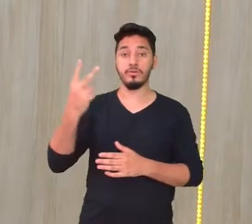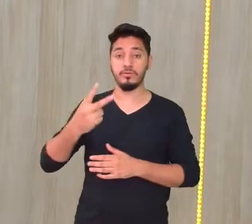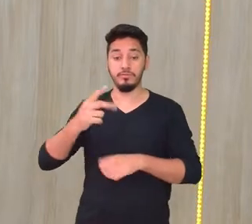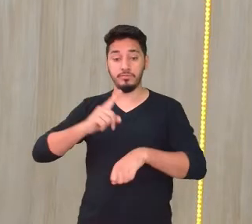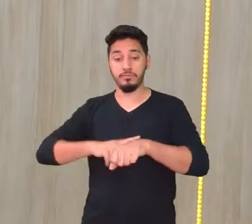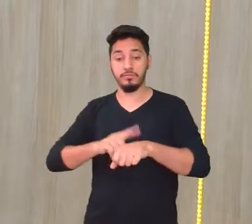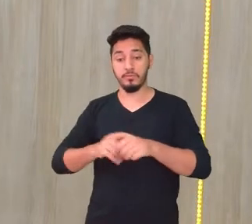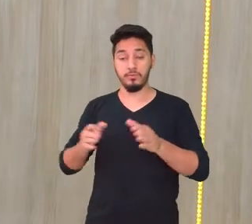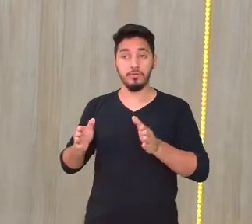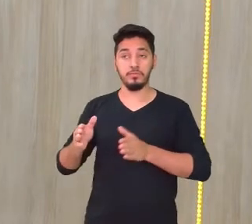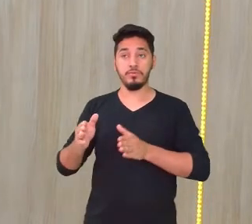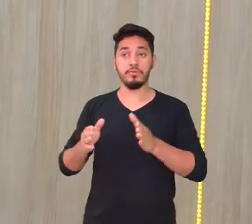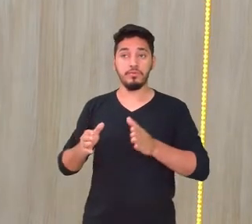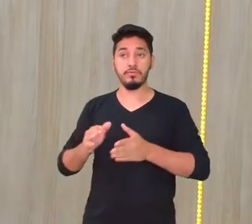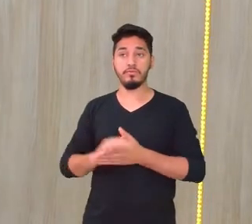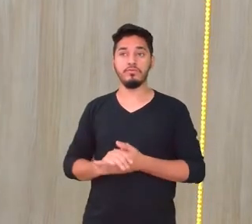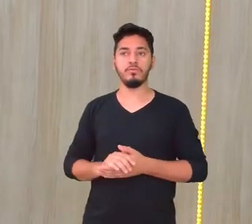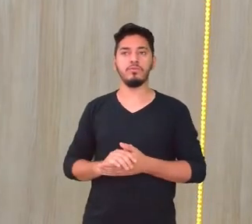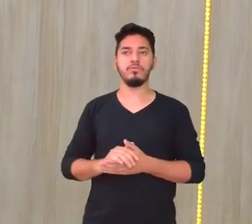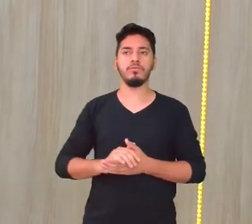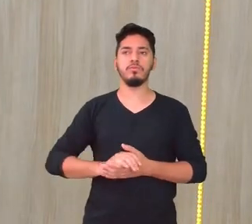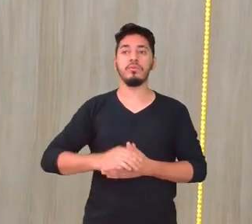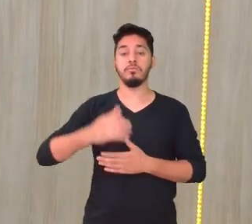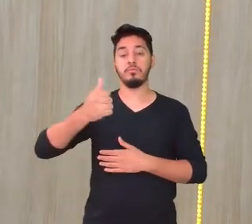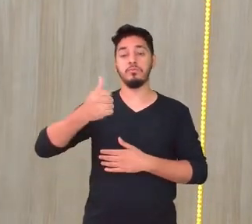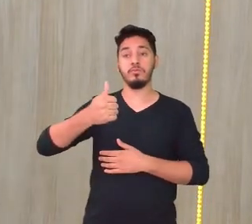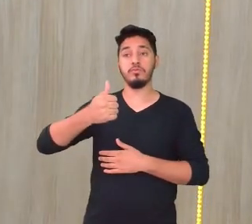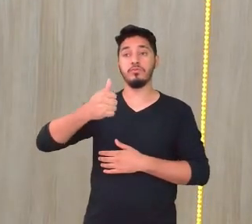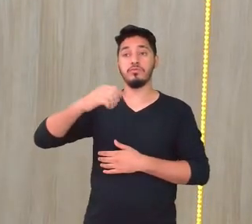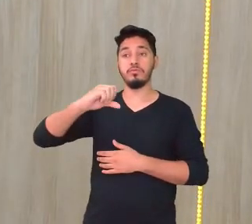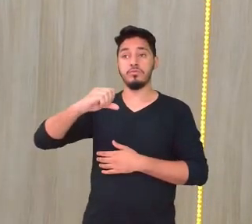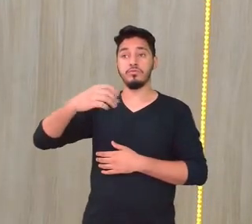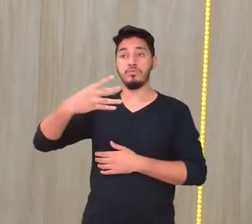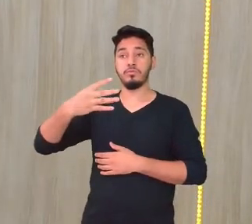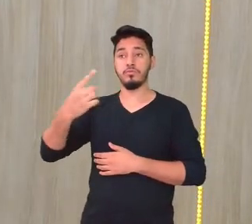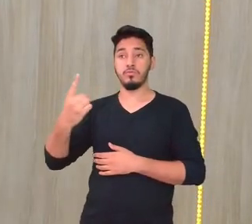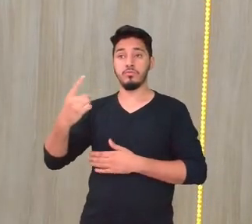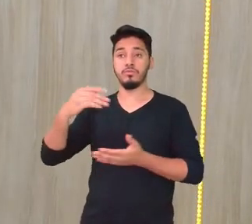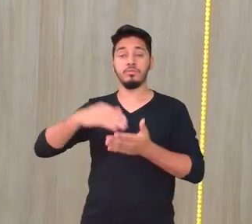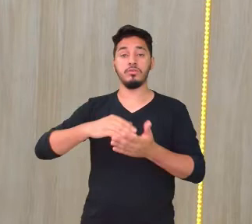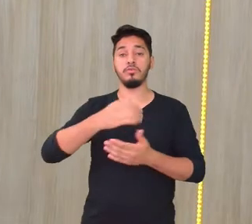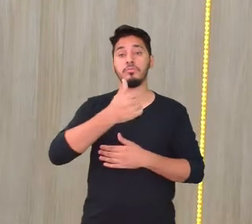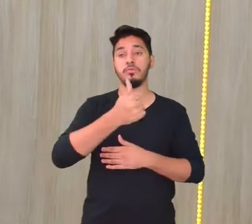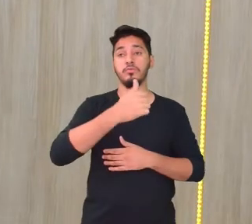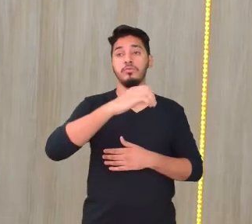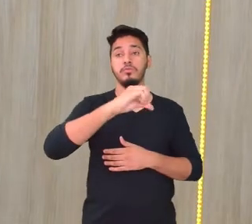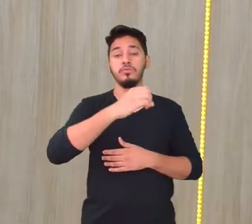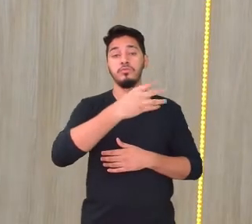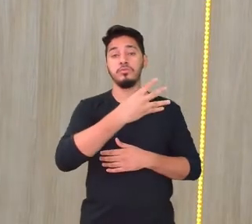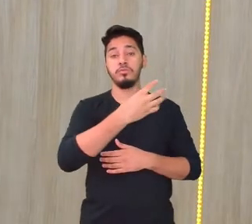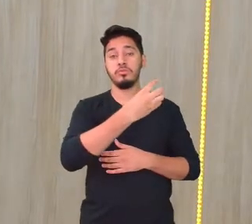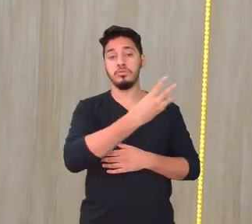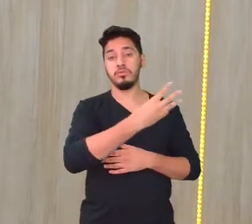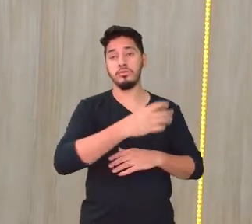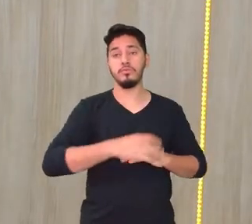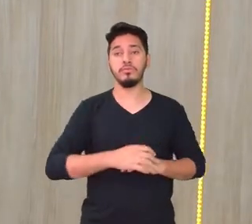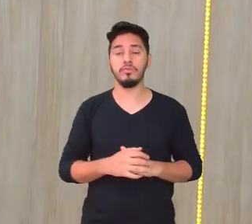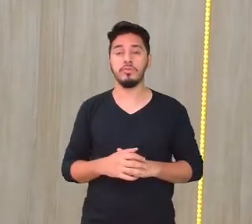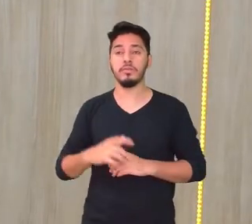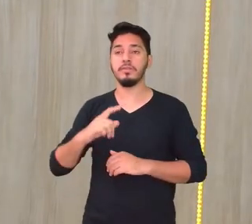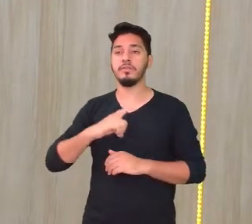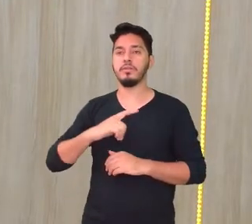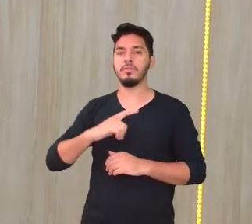fase, certo? Ficou um número a mais aqui, 1941 a 1943, a gente tem